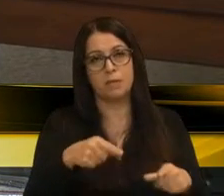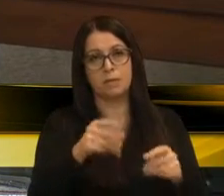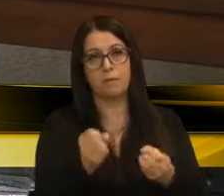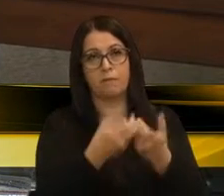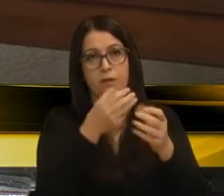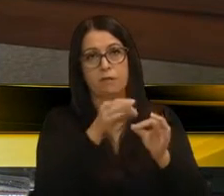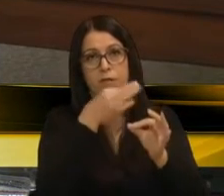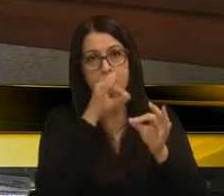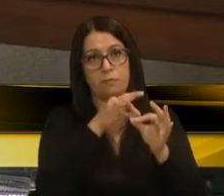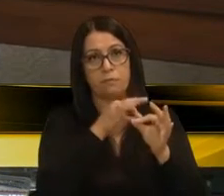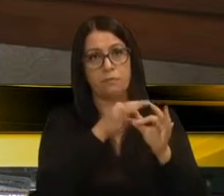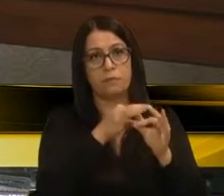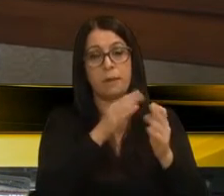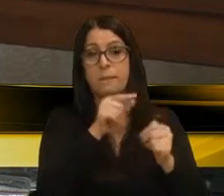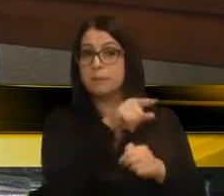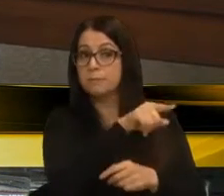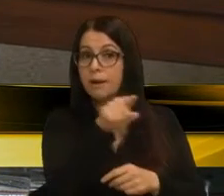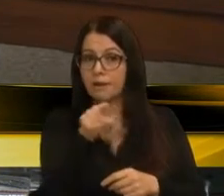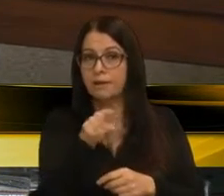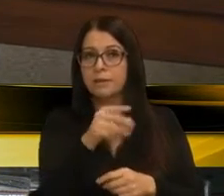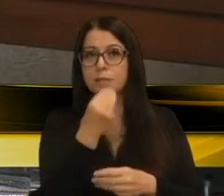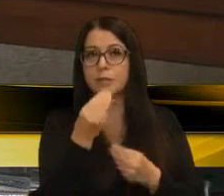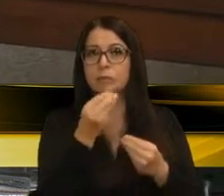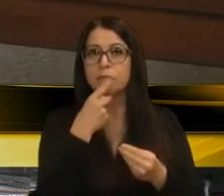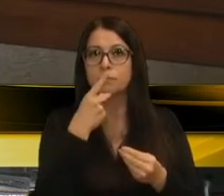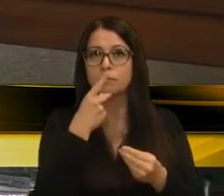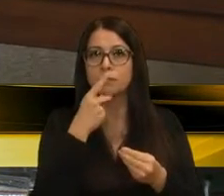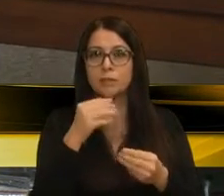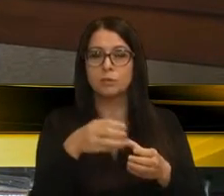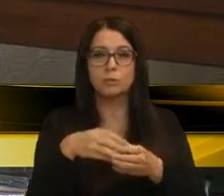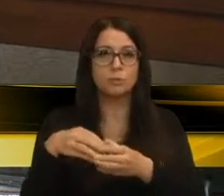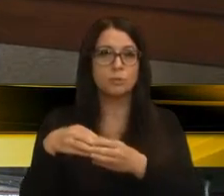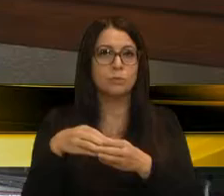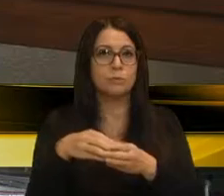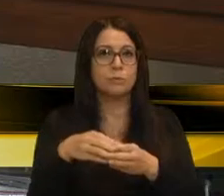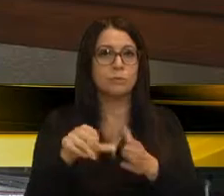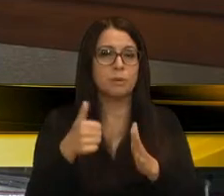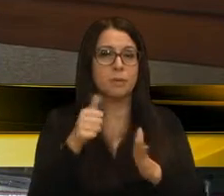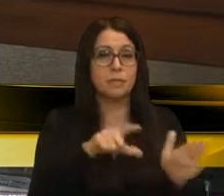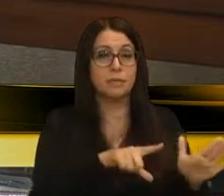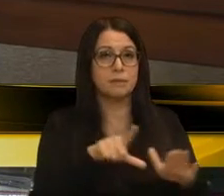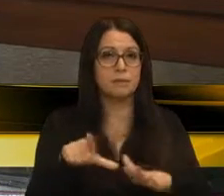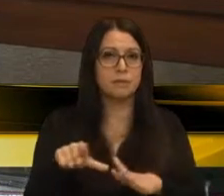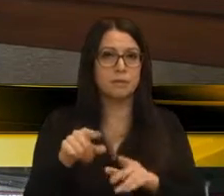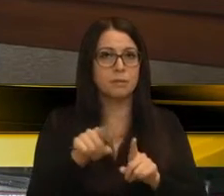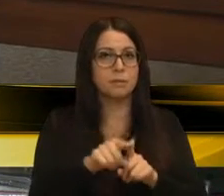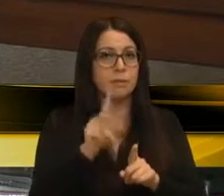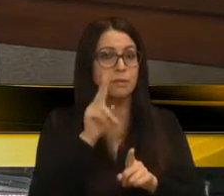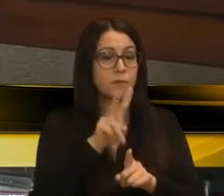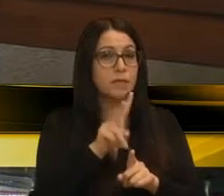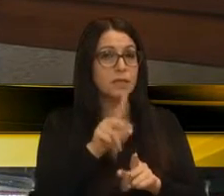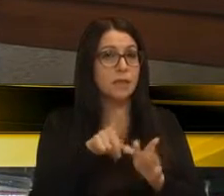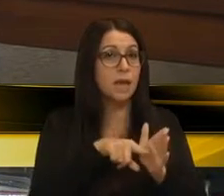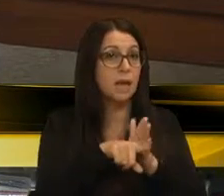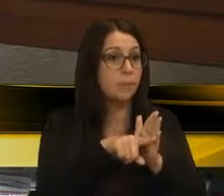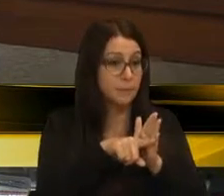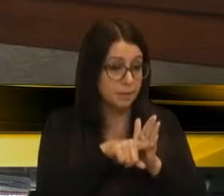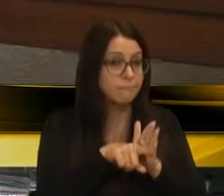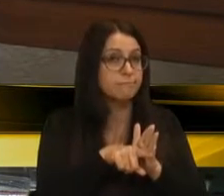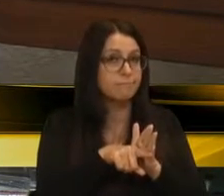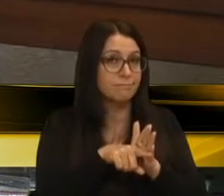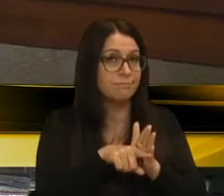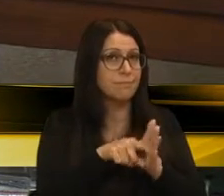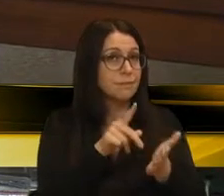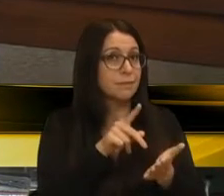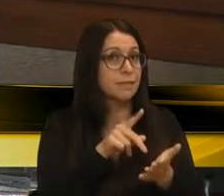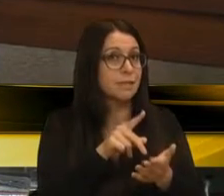festa. Peçam para elas o comentário dos turistas na primeira semana e aí vocês vão ver se essa pesquisa